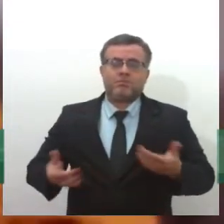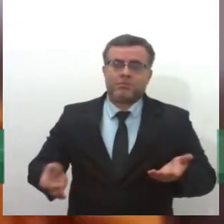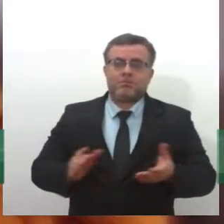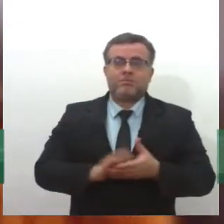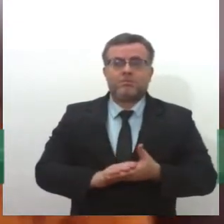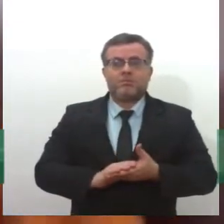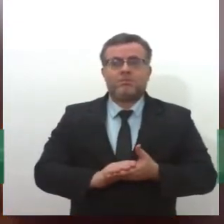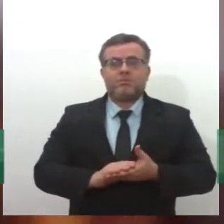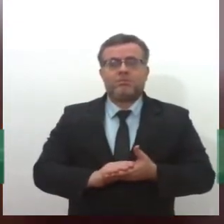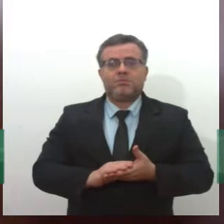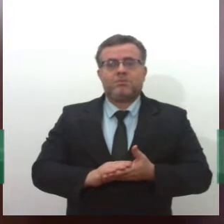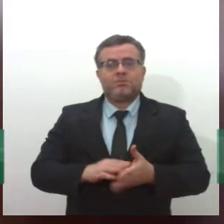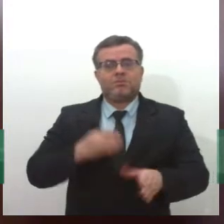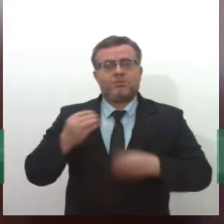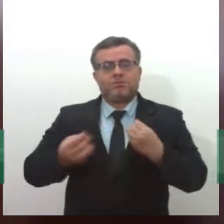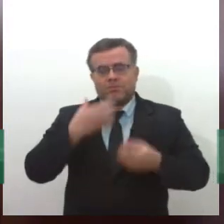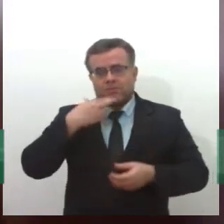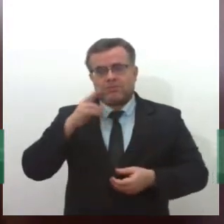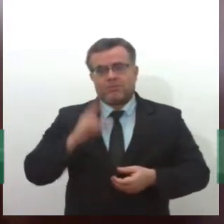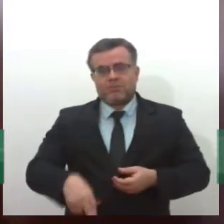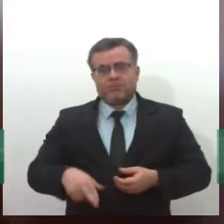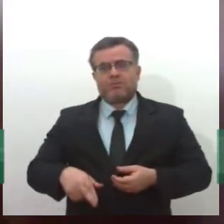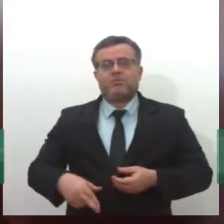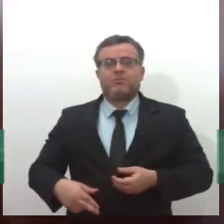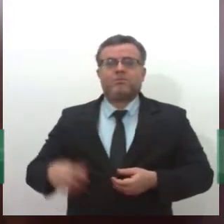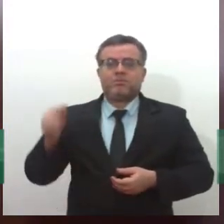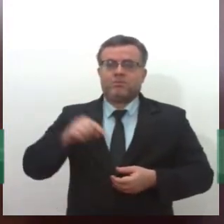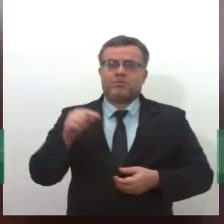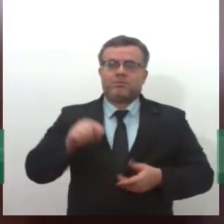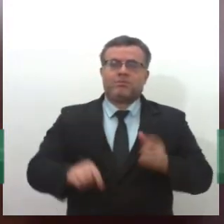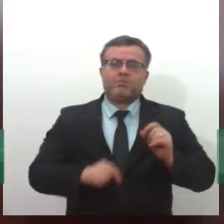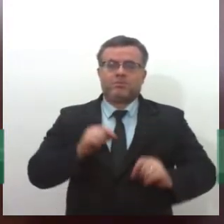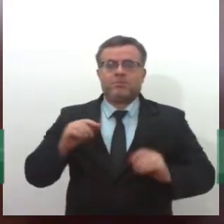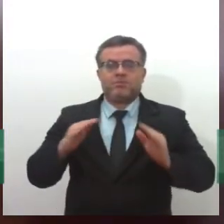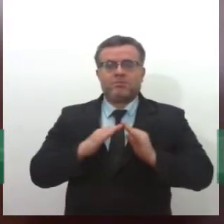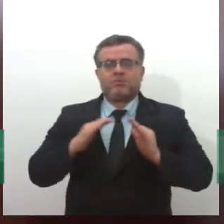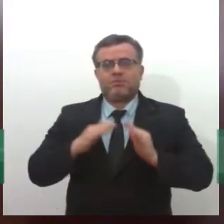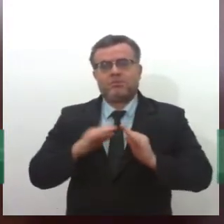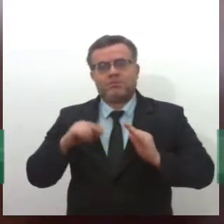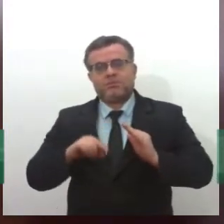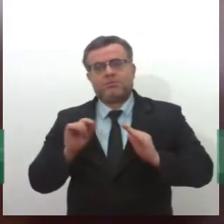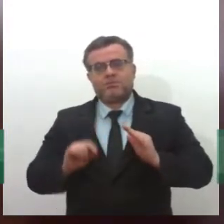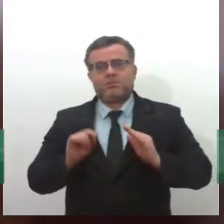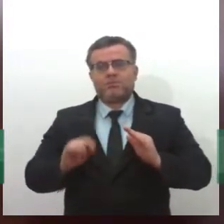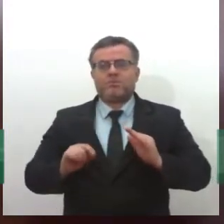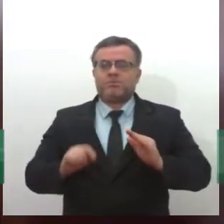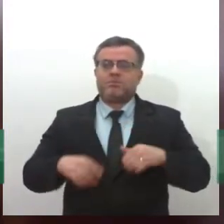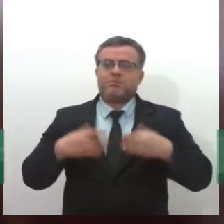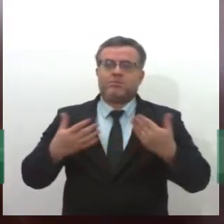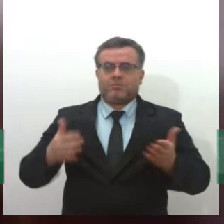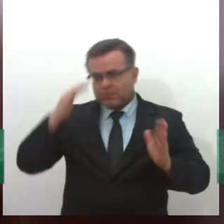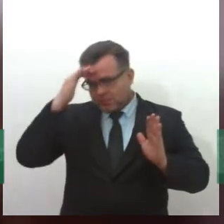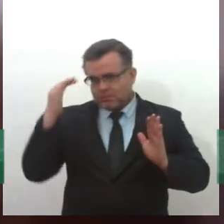o motivo para que se anistie os partidos, quer dizer, para que não se punam os partidos que não cumpriram, é a